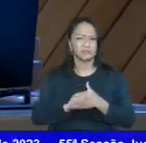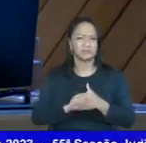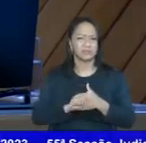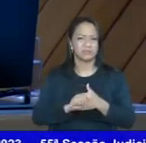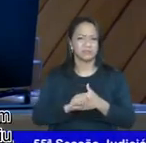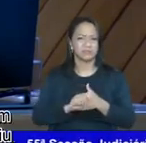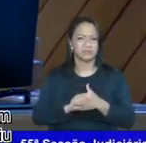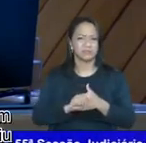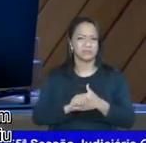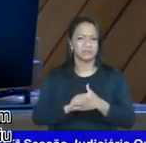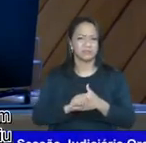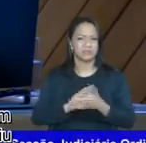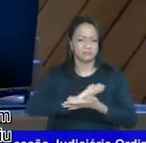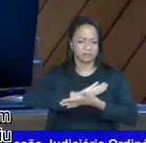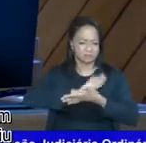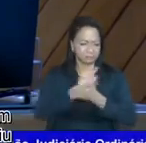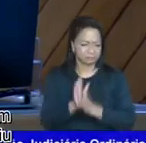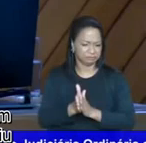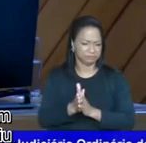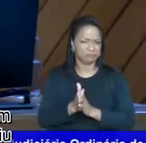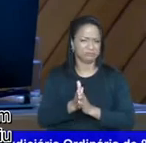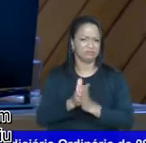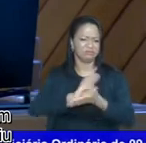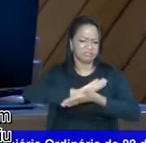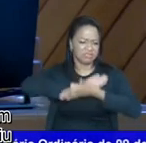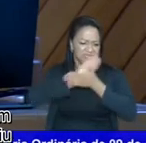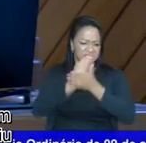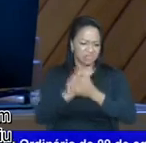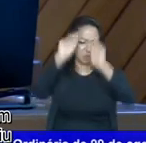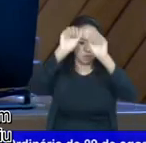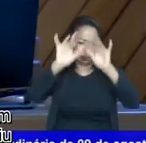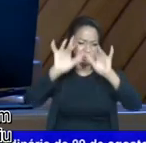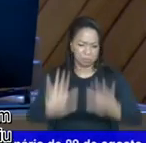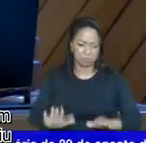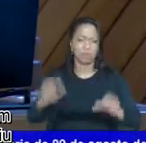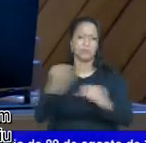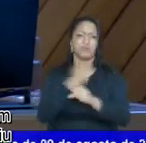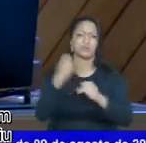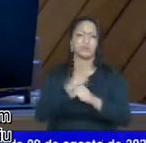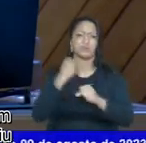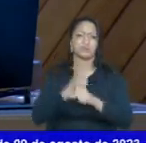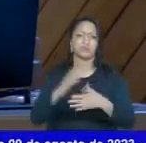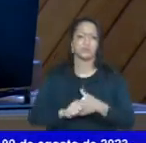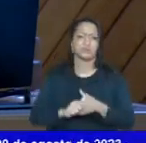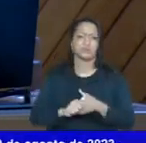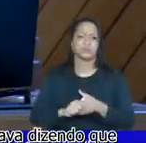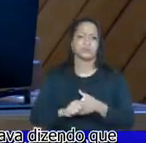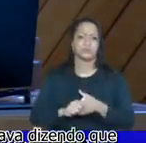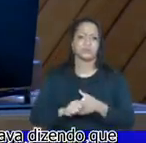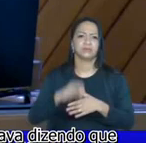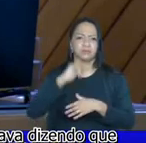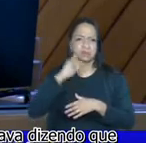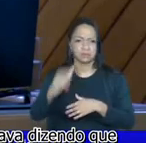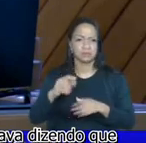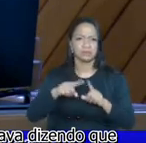ele iria destruir o templo, em 3 dias ele construiria. A testemunha não mentiu, ele